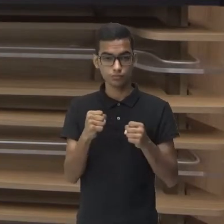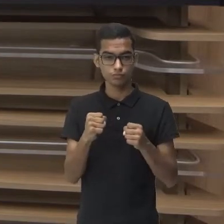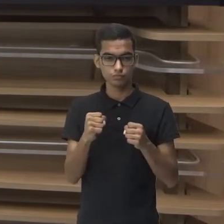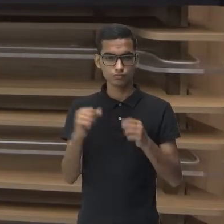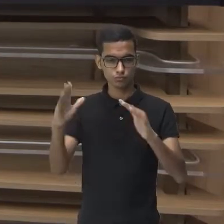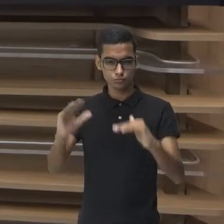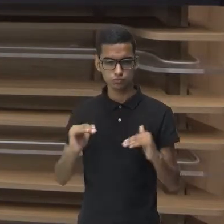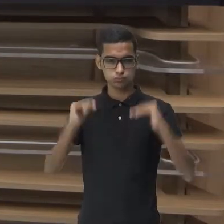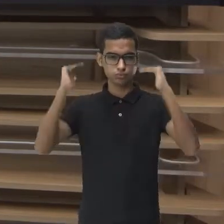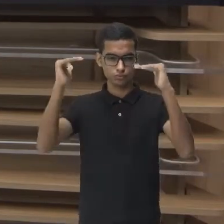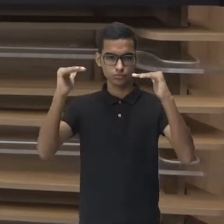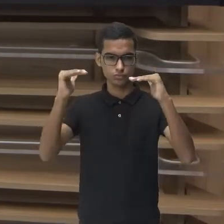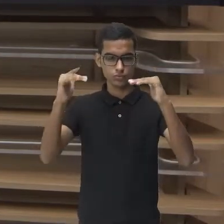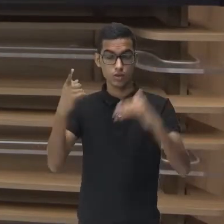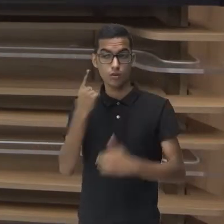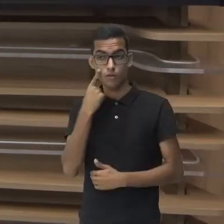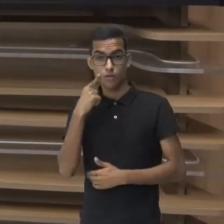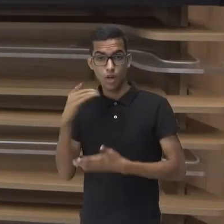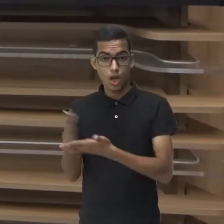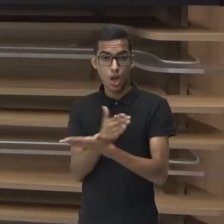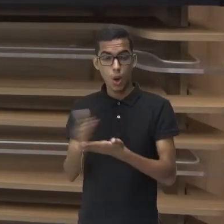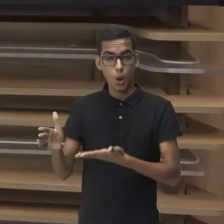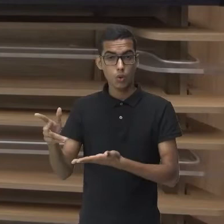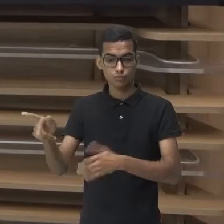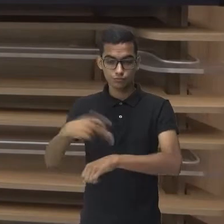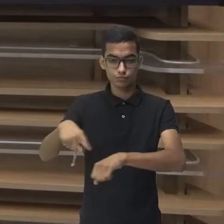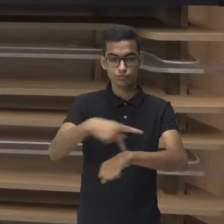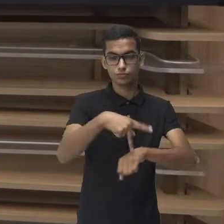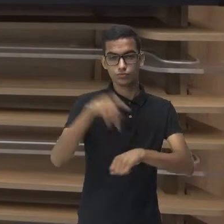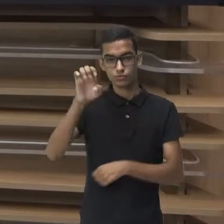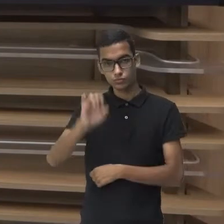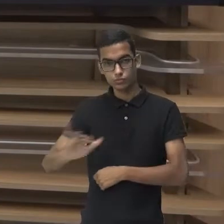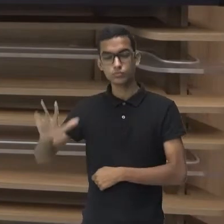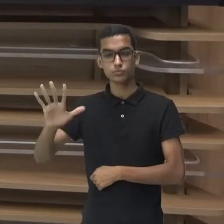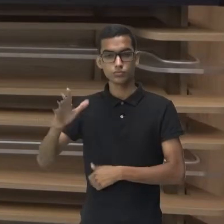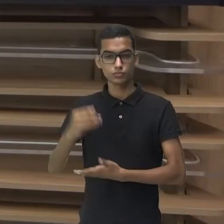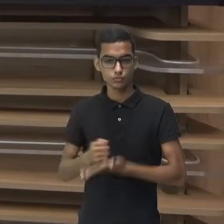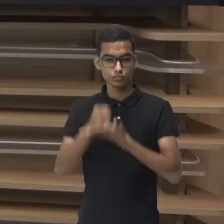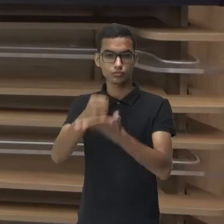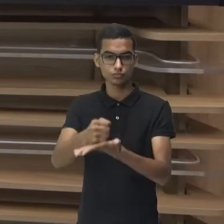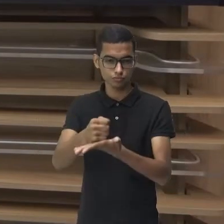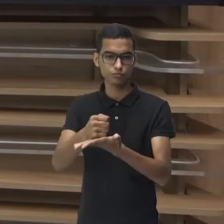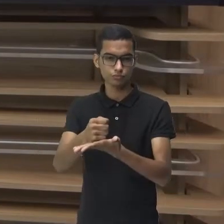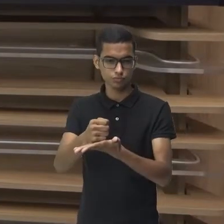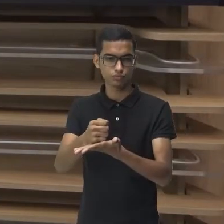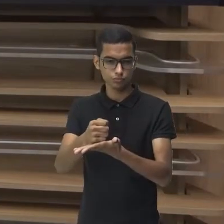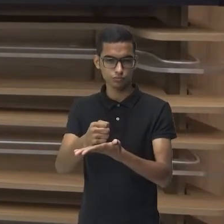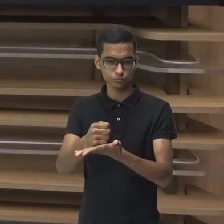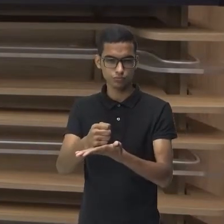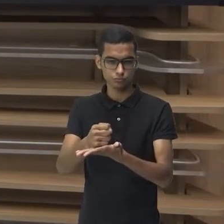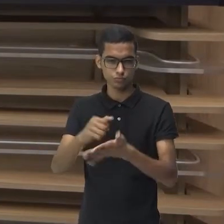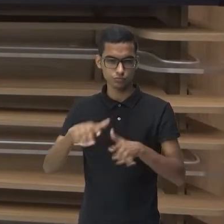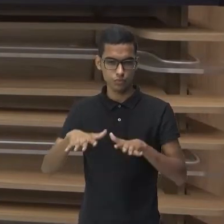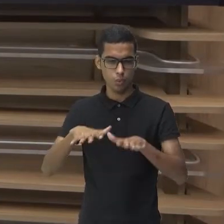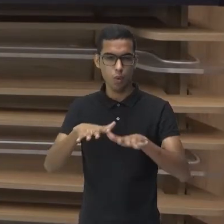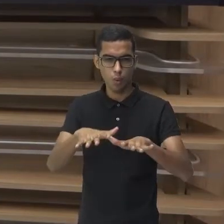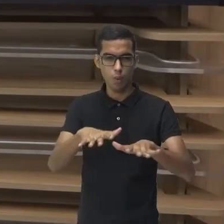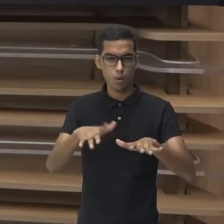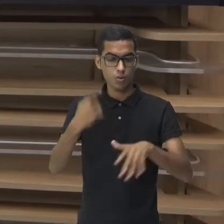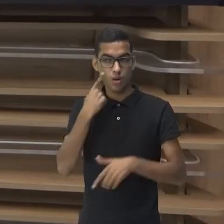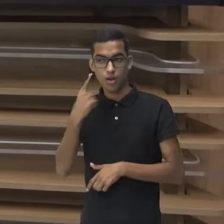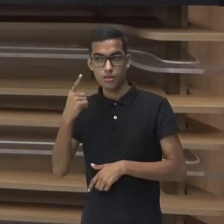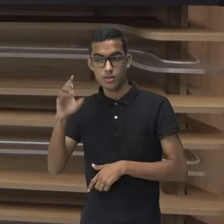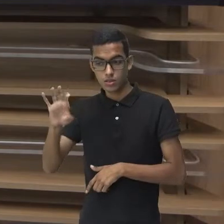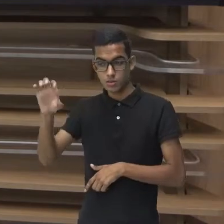ver alguns países europeus apoiando esse movimento em determinados momentos, porque isso não era bem visto dentro da